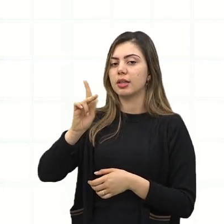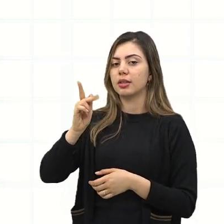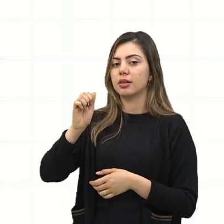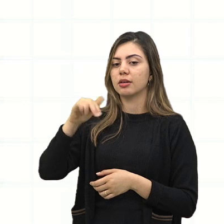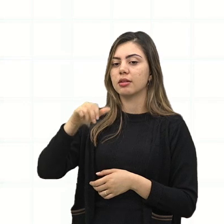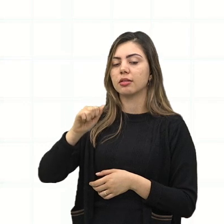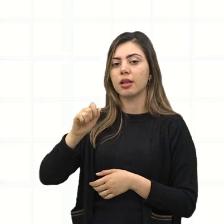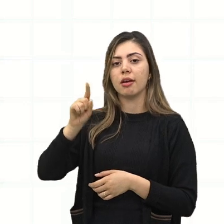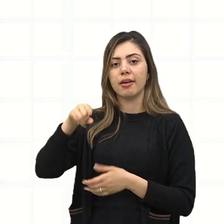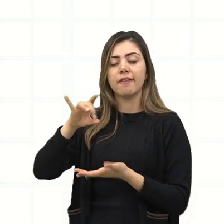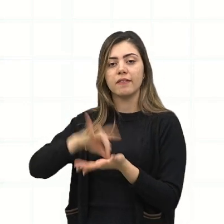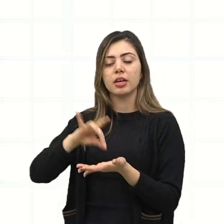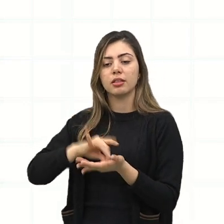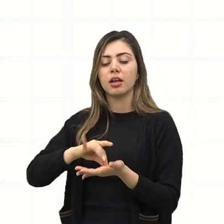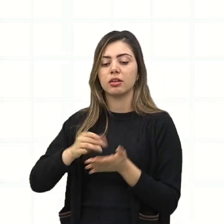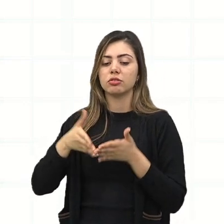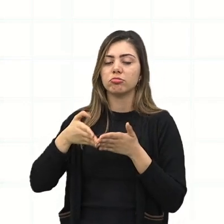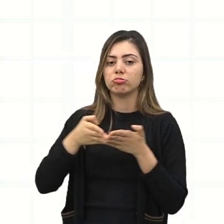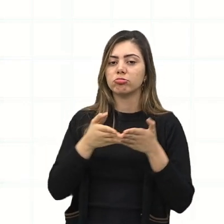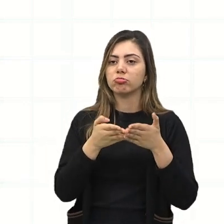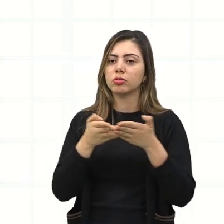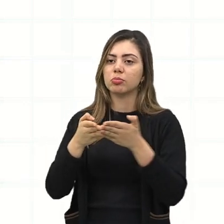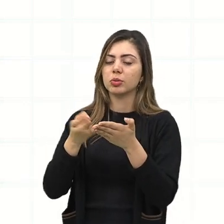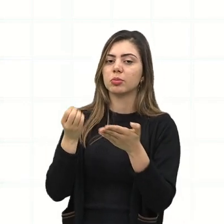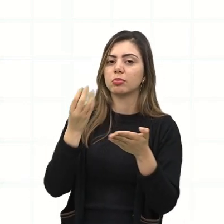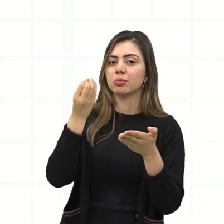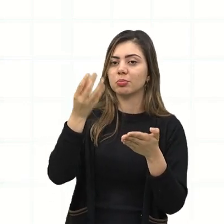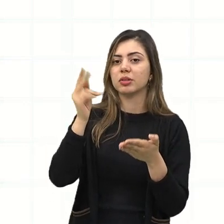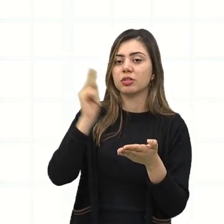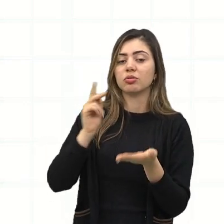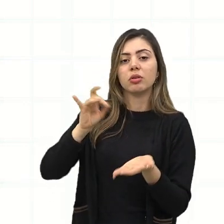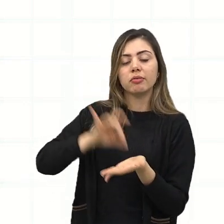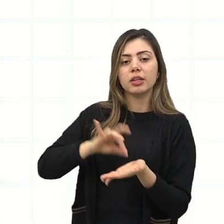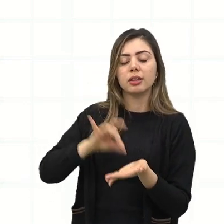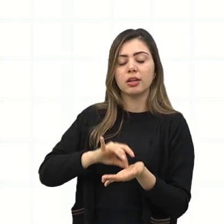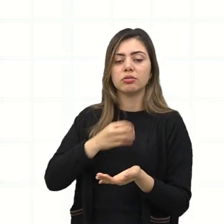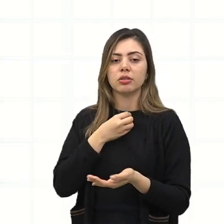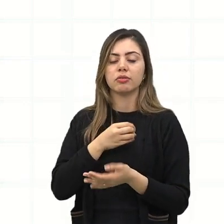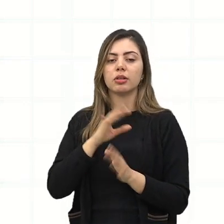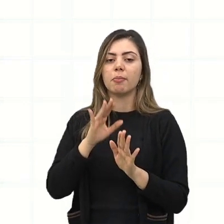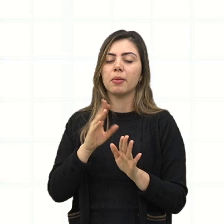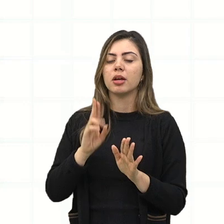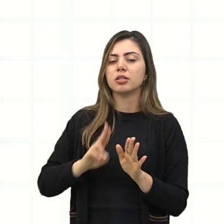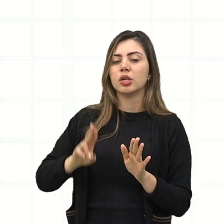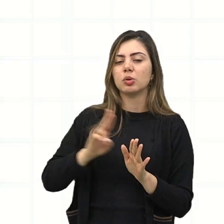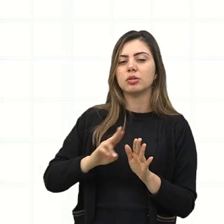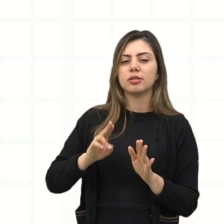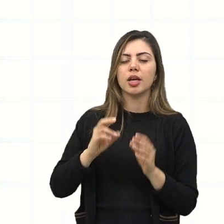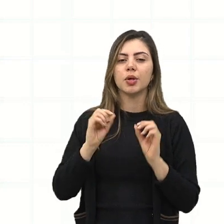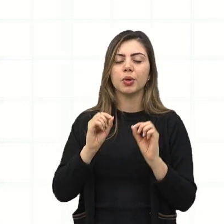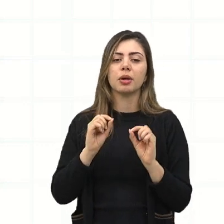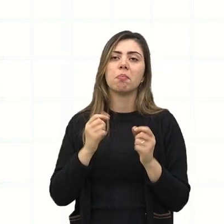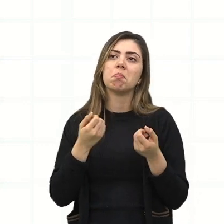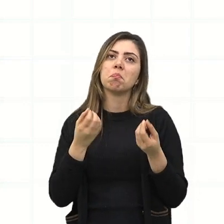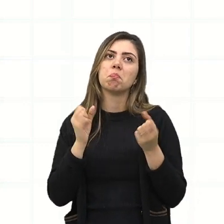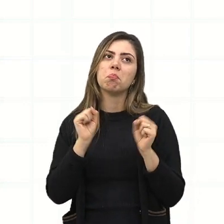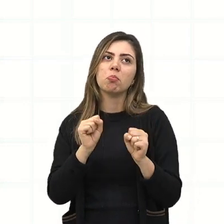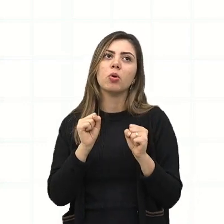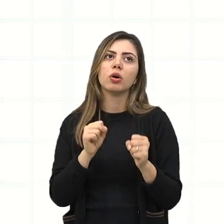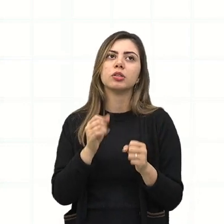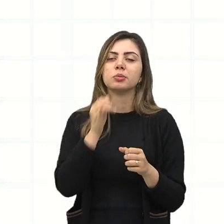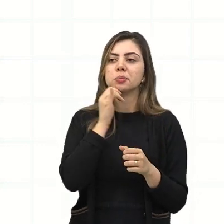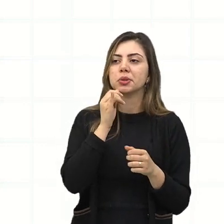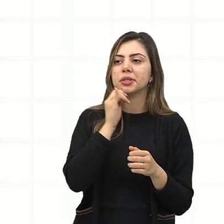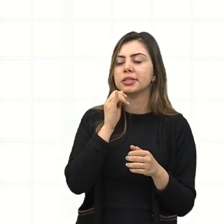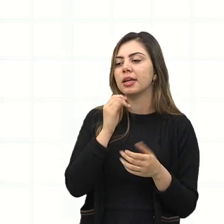um navegador, um explorador real. E eu estou utilizando ali, só que eu posso também acrescentar membros da tripulação